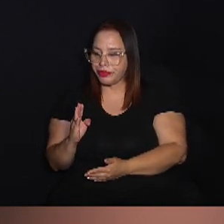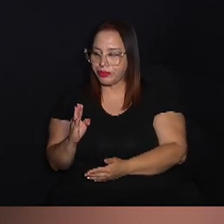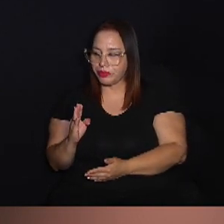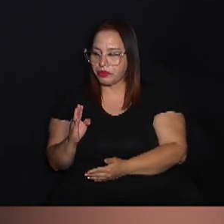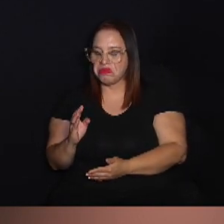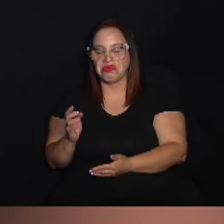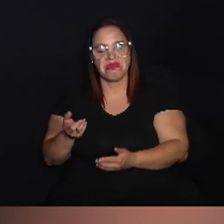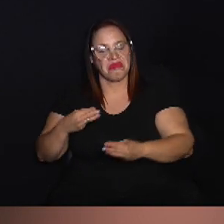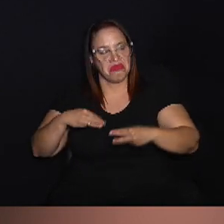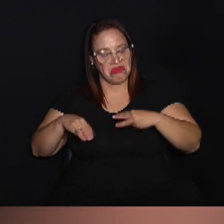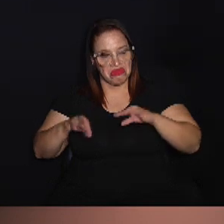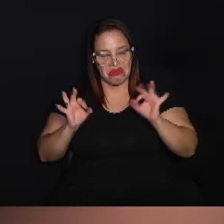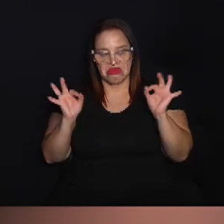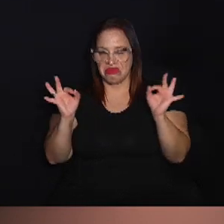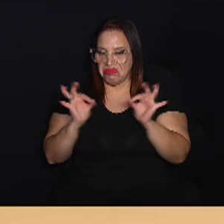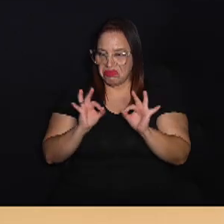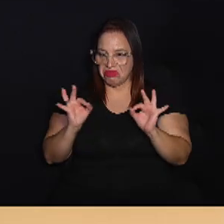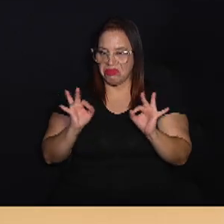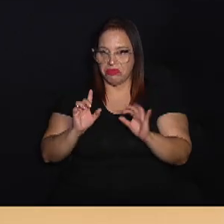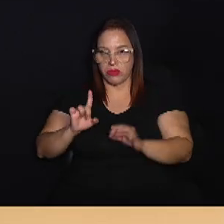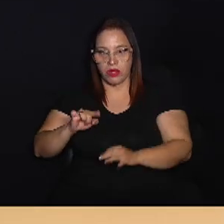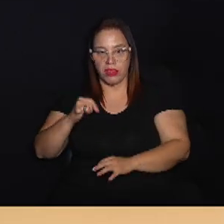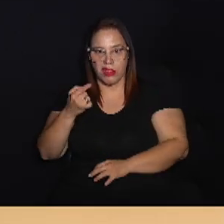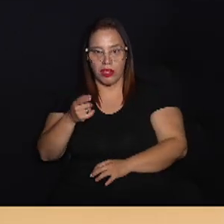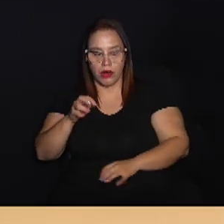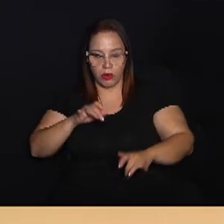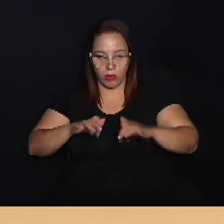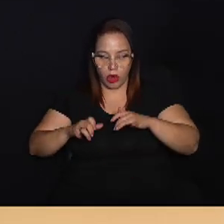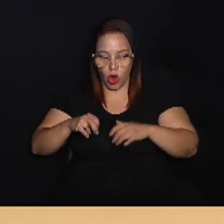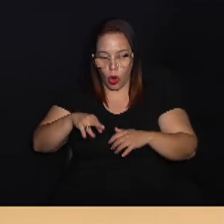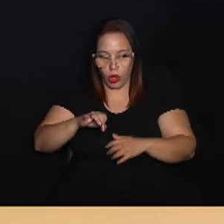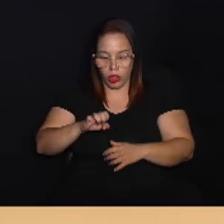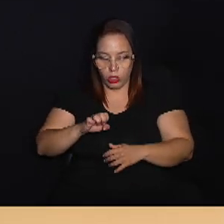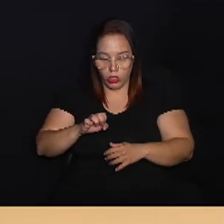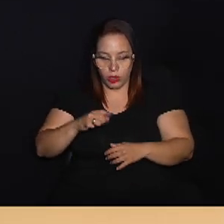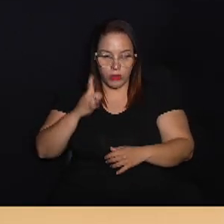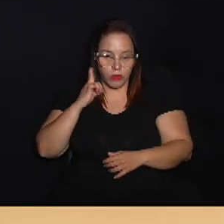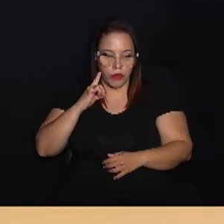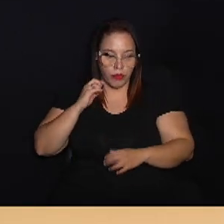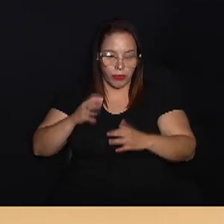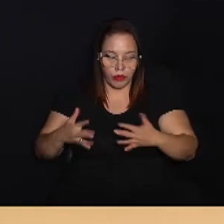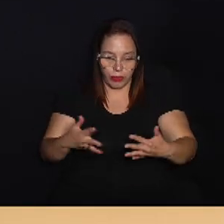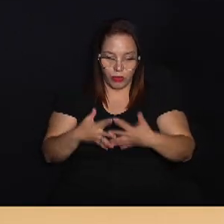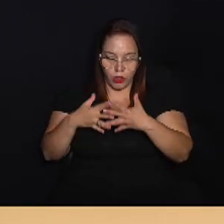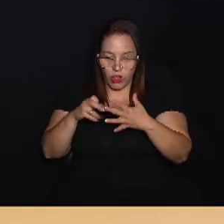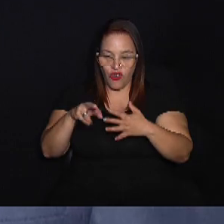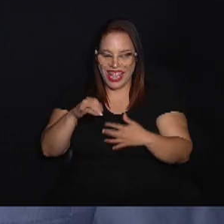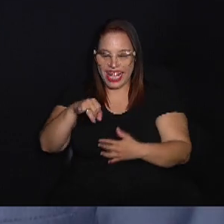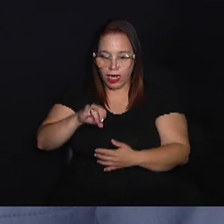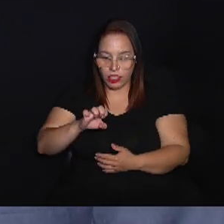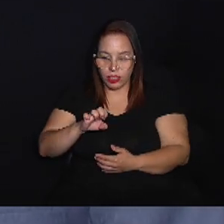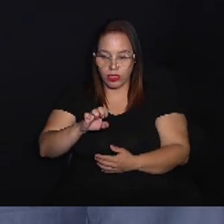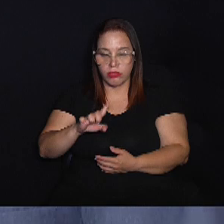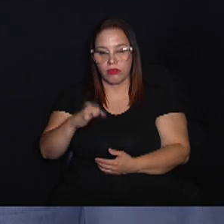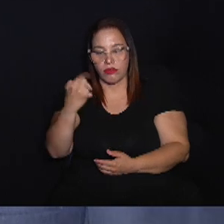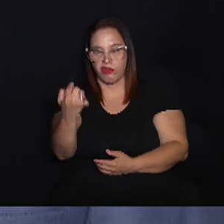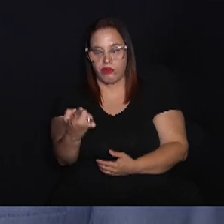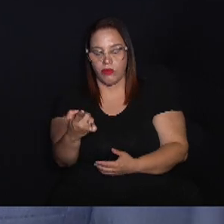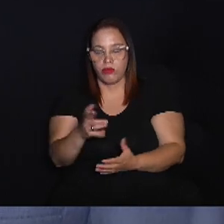grande maestria. Depois tivemos um pianista norte-americano, Vicente Tonia. Depois